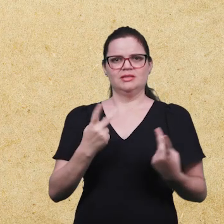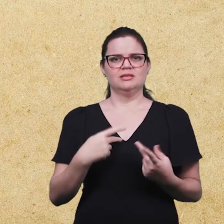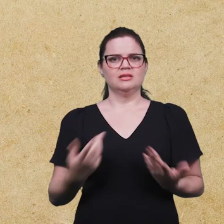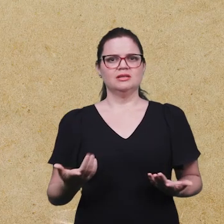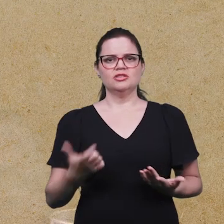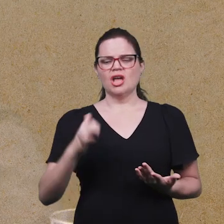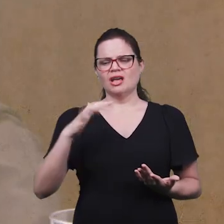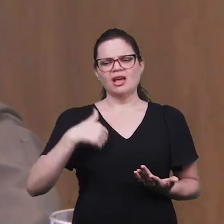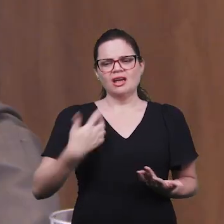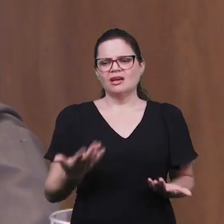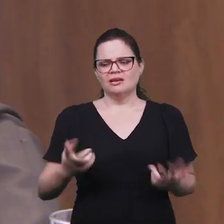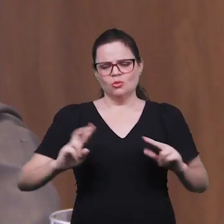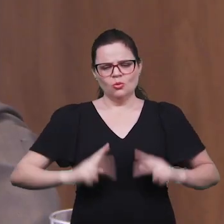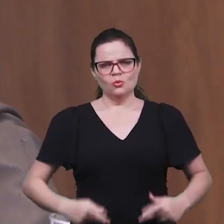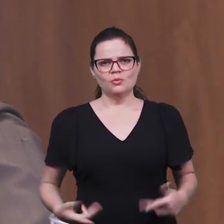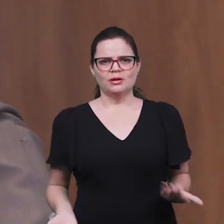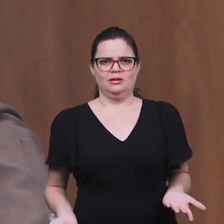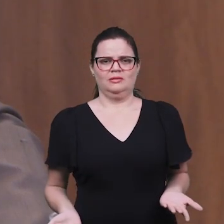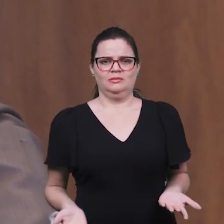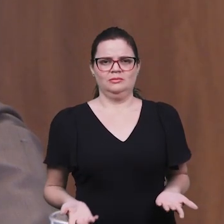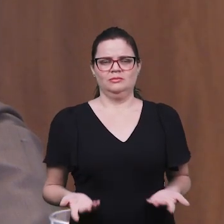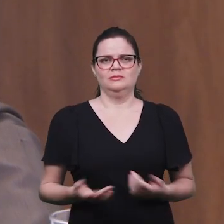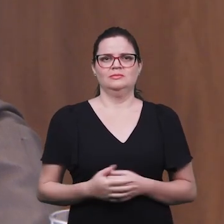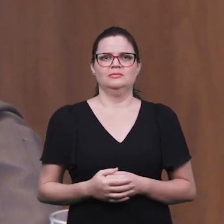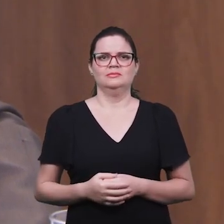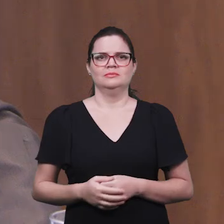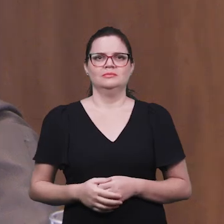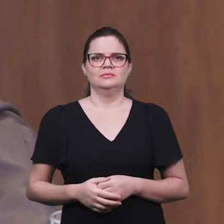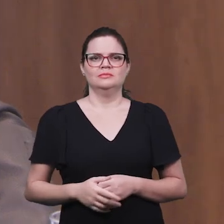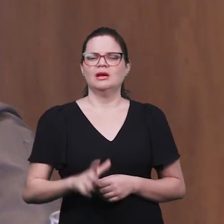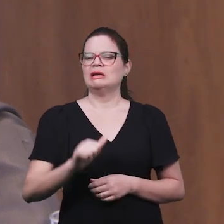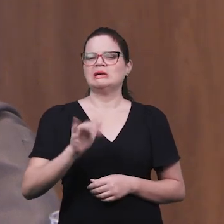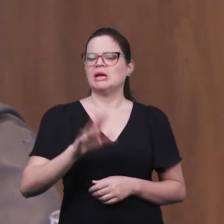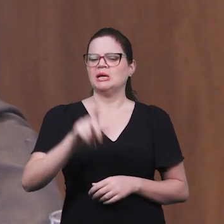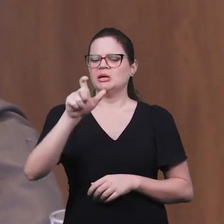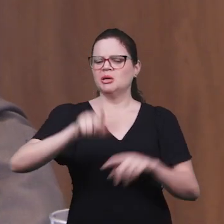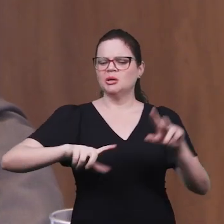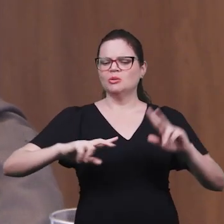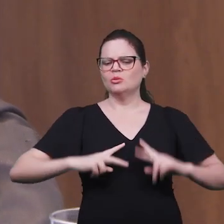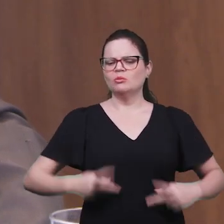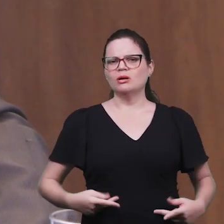a primeira questão aqui é, que é o homem?